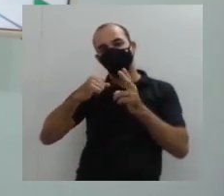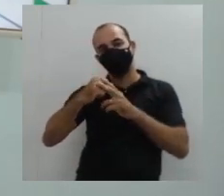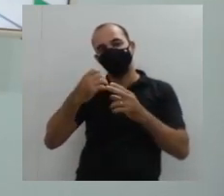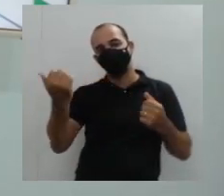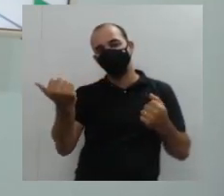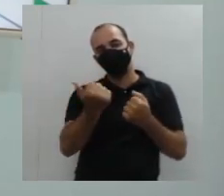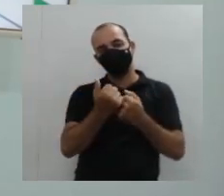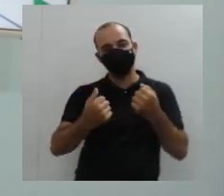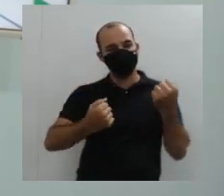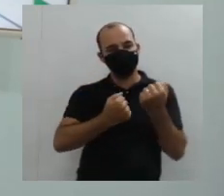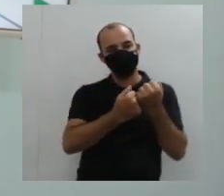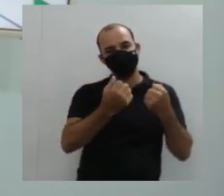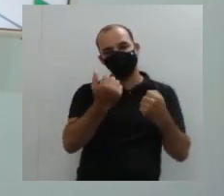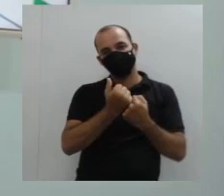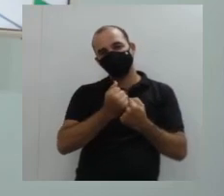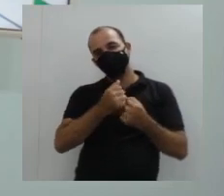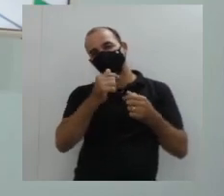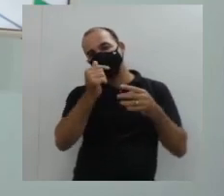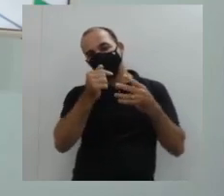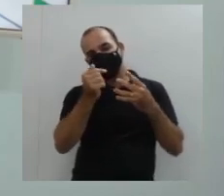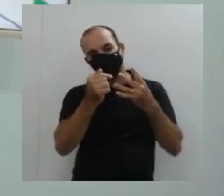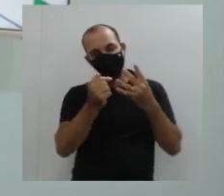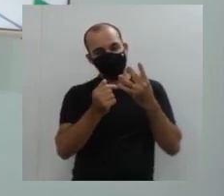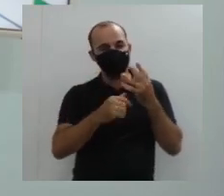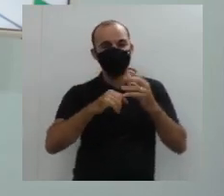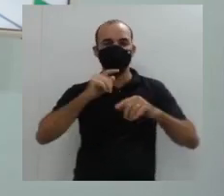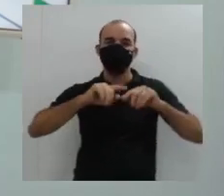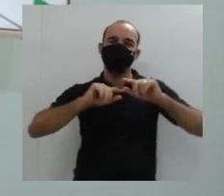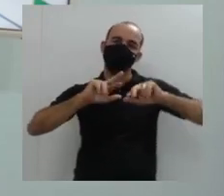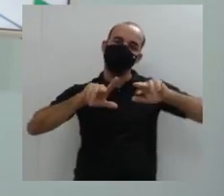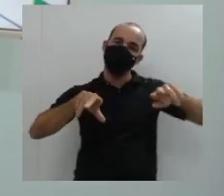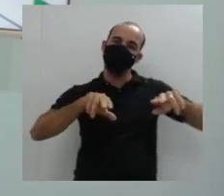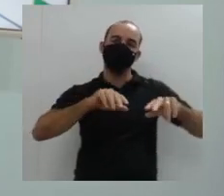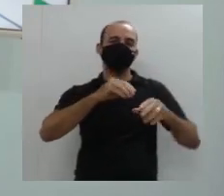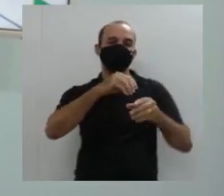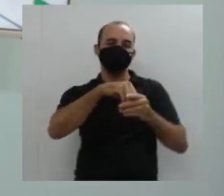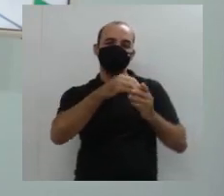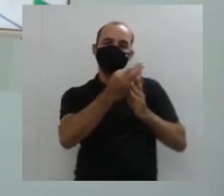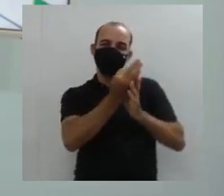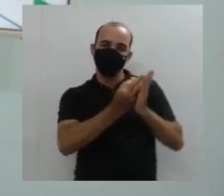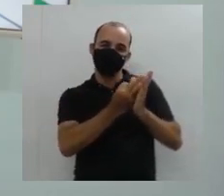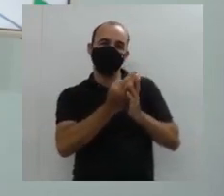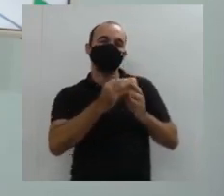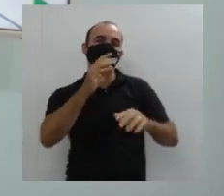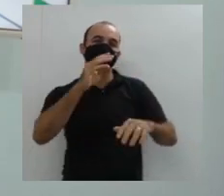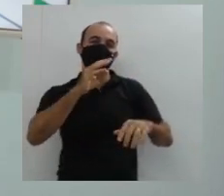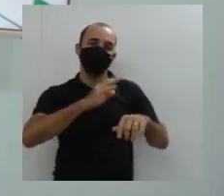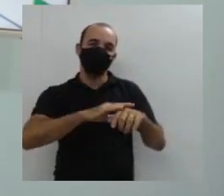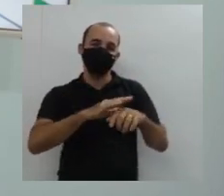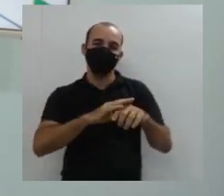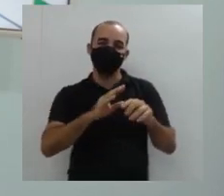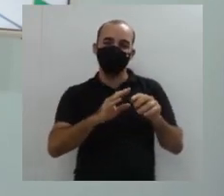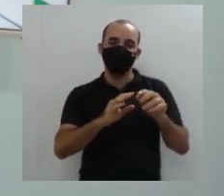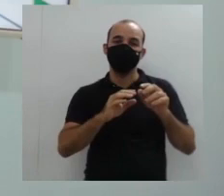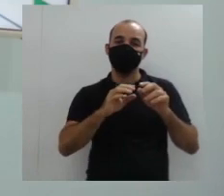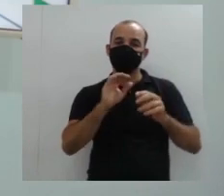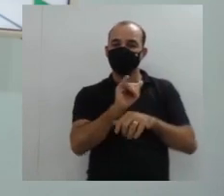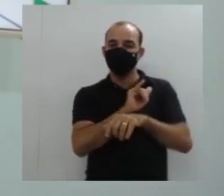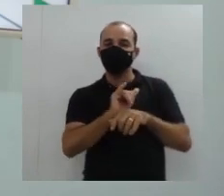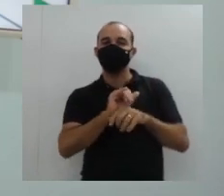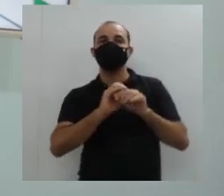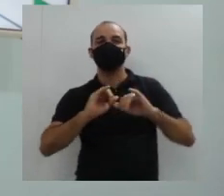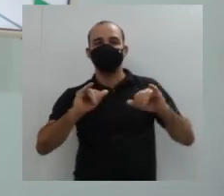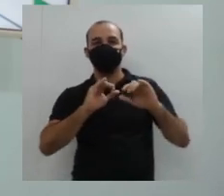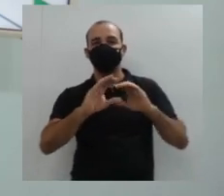vários aspectos, pontos que o anunciante ele usa para a comunicação. E vamos ver